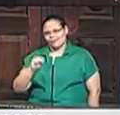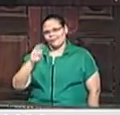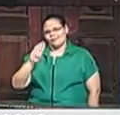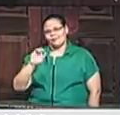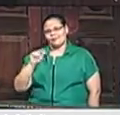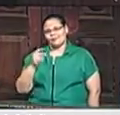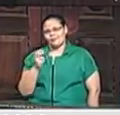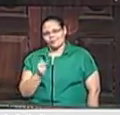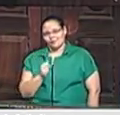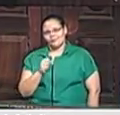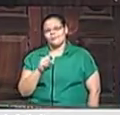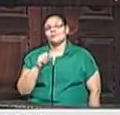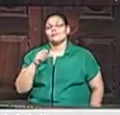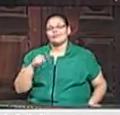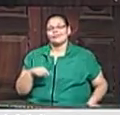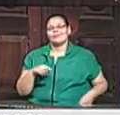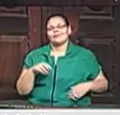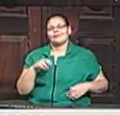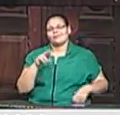Rio Previdência,